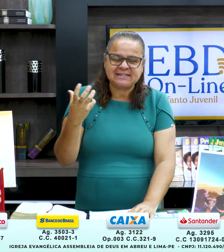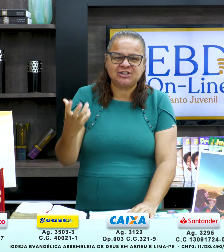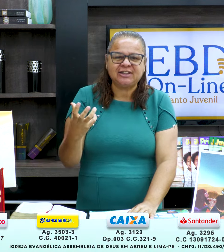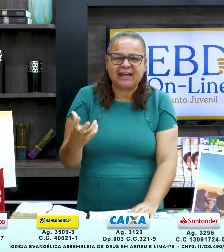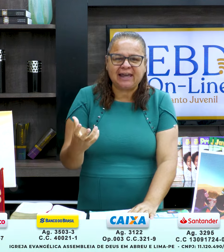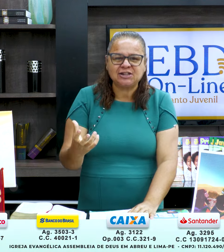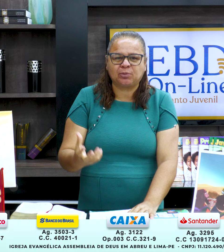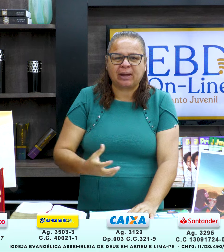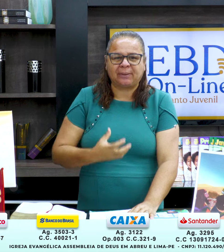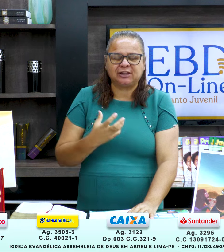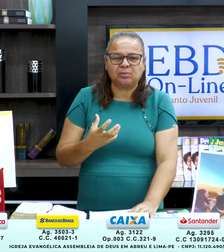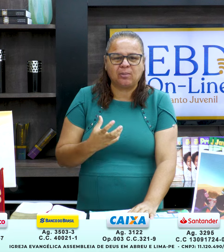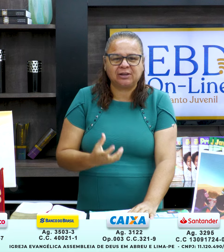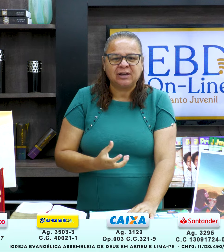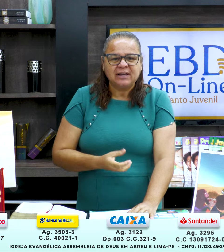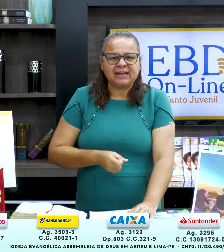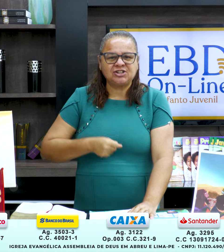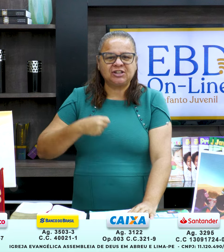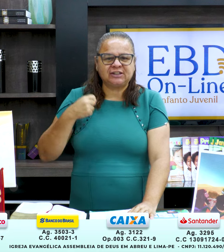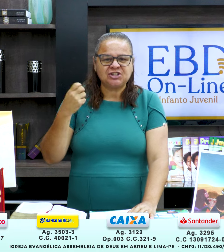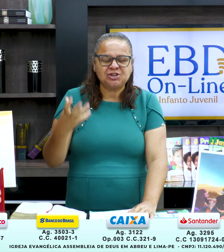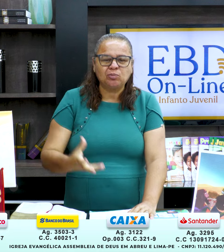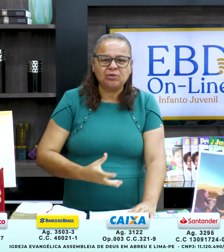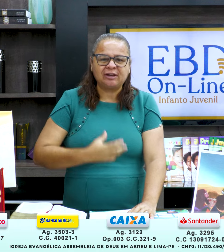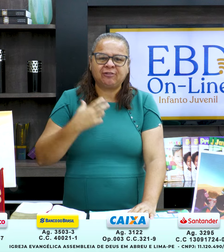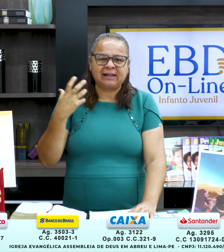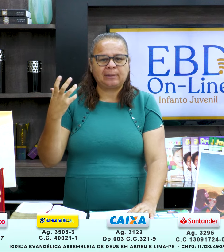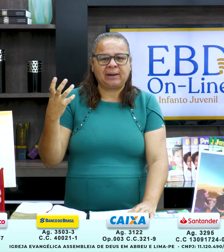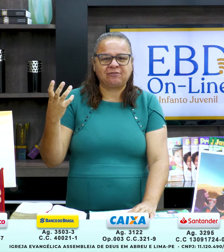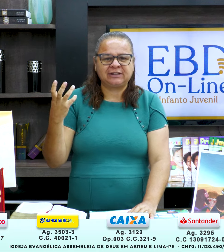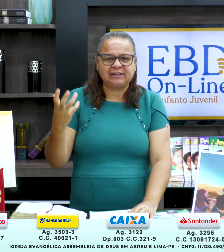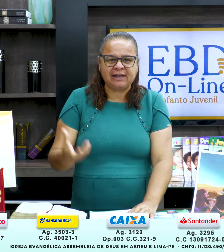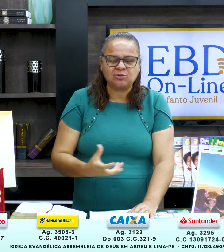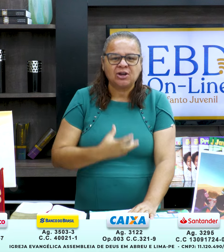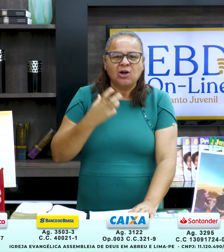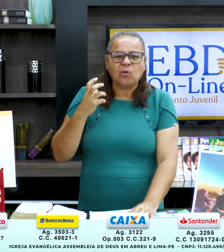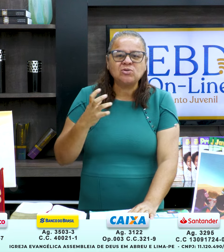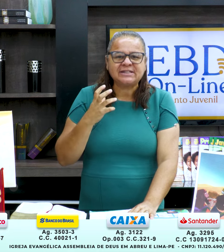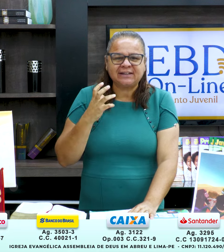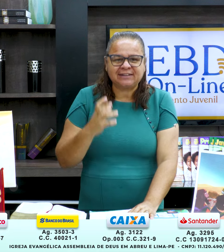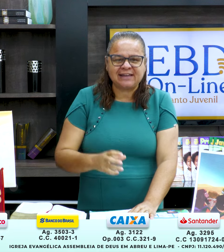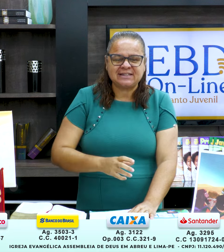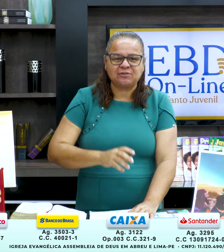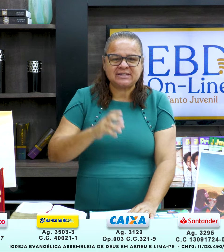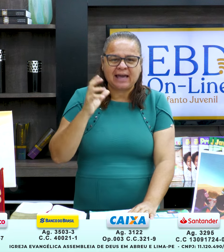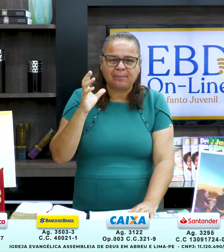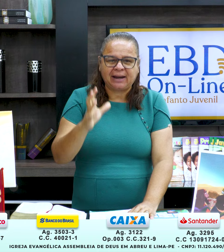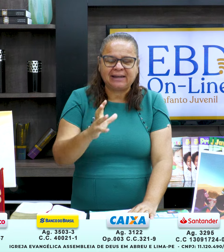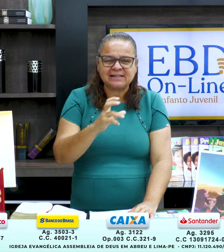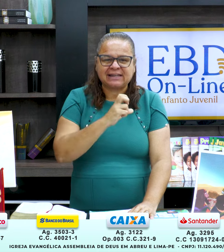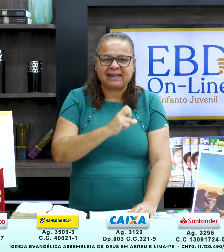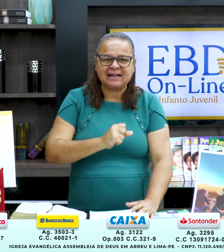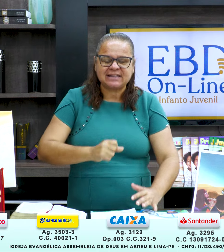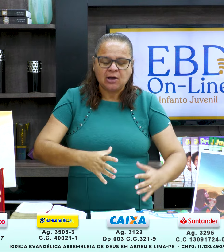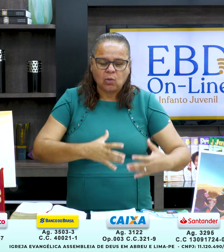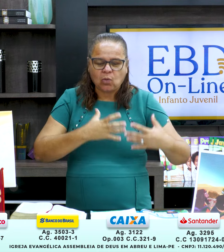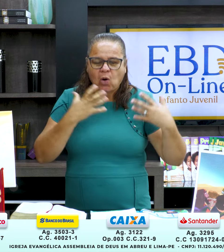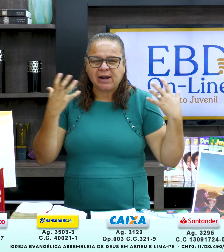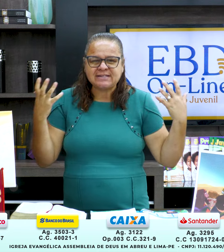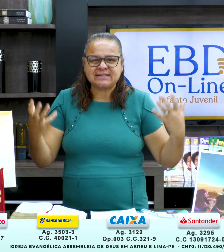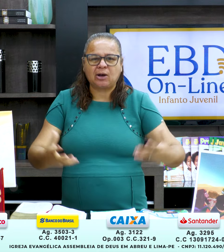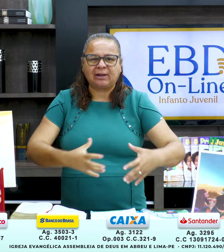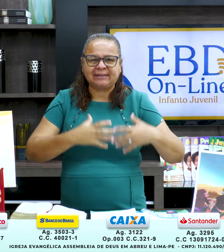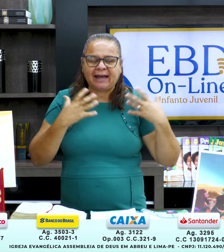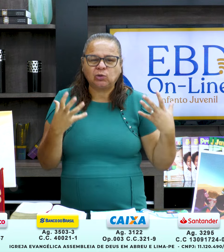a fé que existe neles porque a partir do momento que a gente testemunha fala da palavra de Deus com certeza você abre aí nas criança